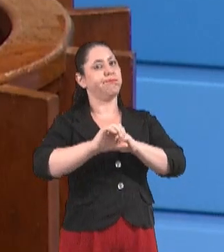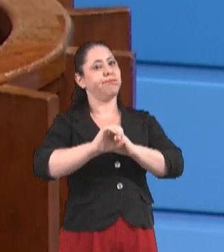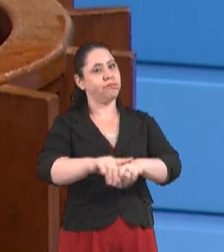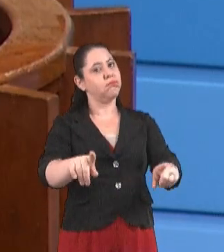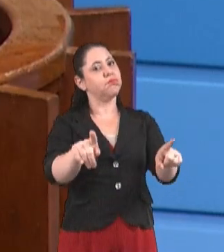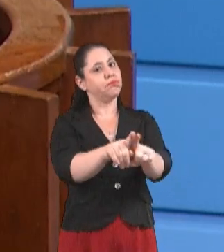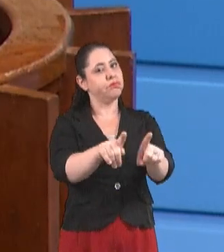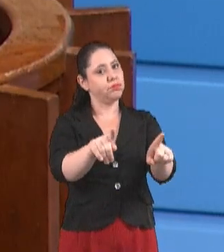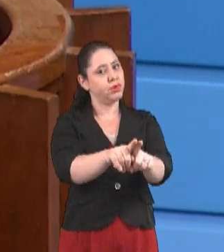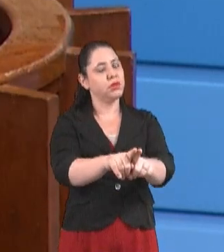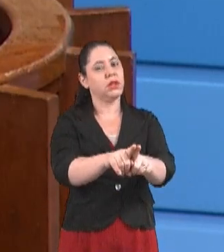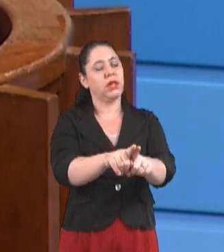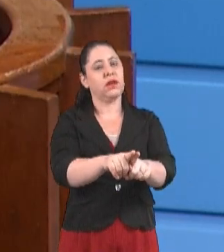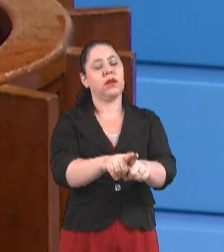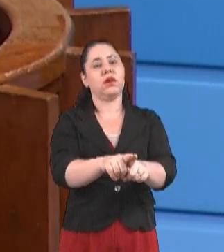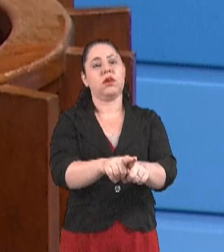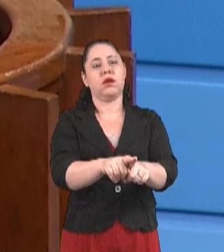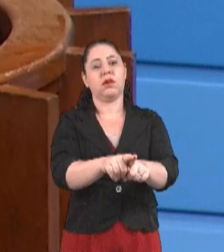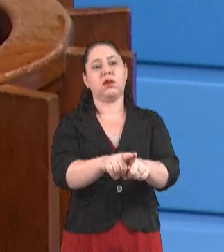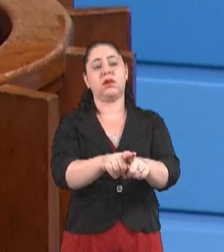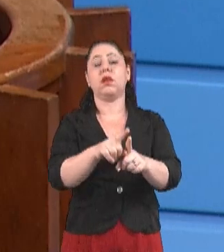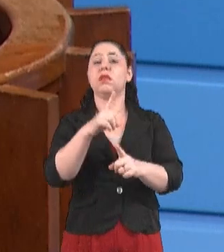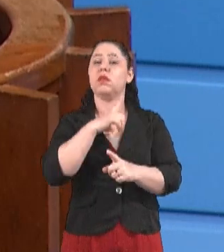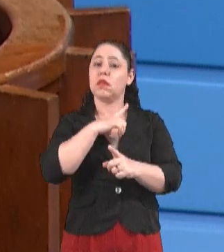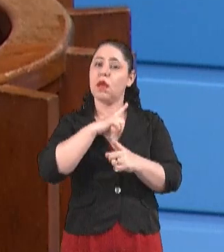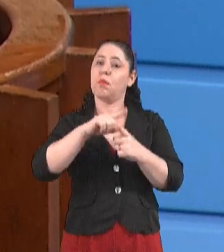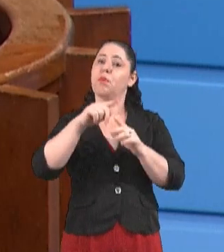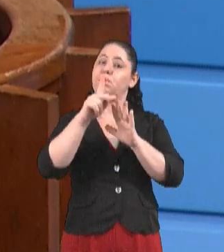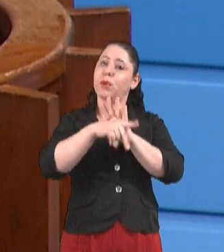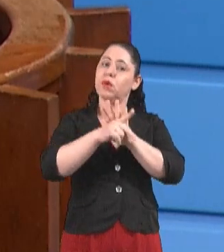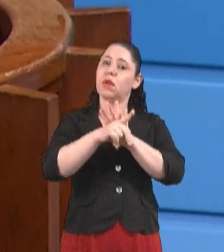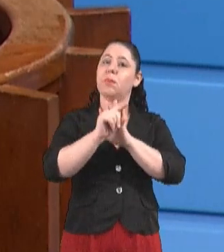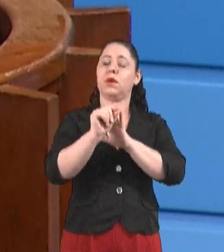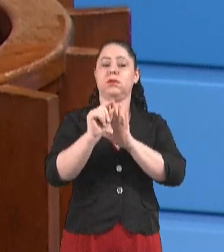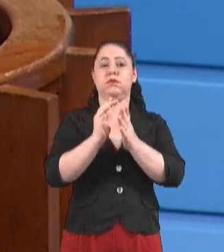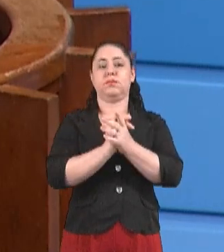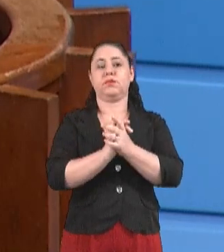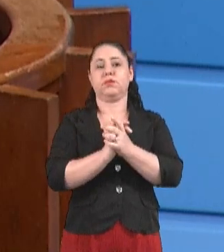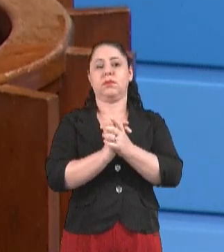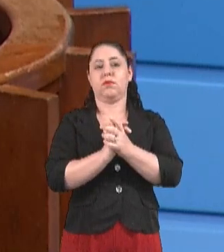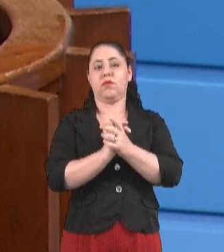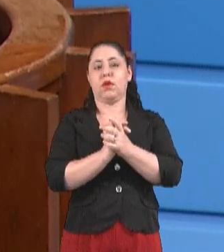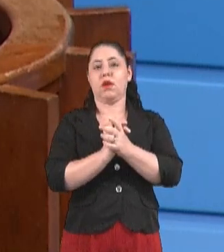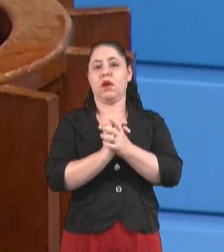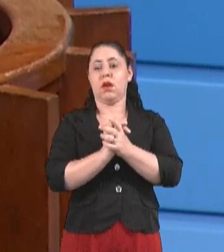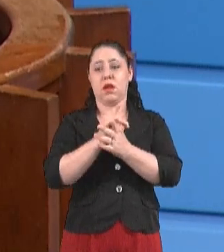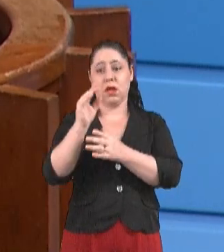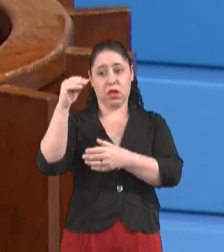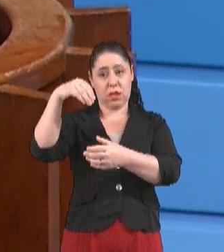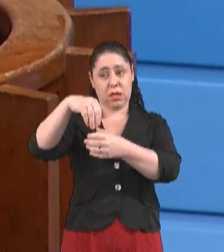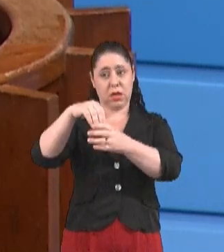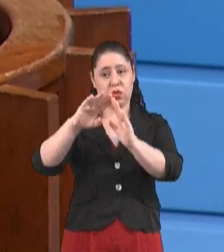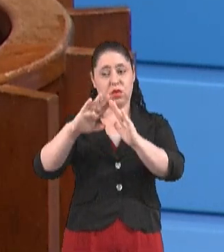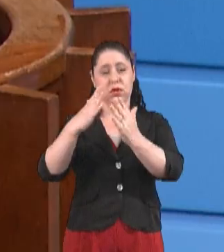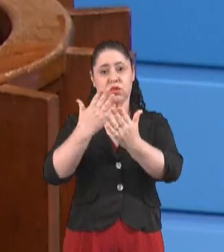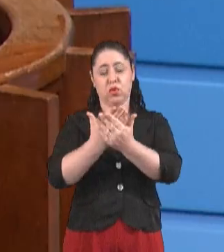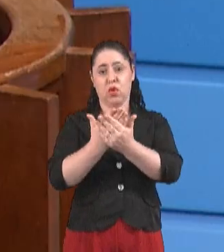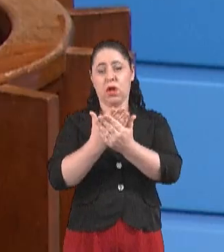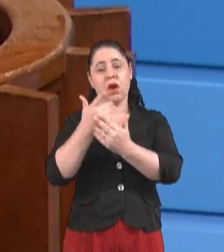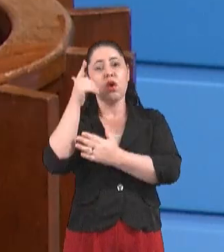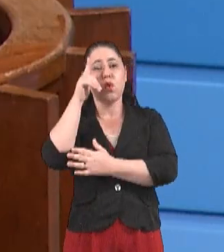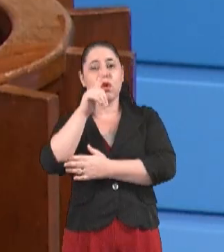Nós precisamos também ter programas que que chegue até as nossas escolas, para